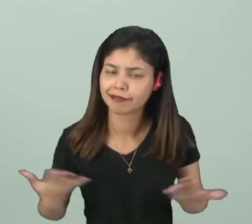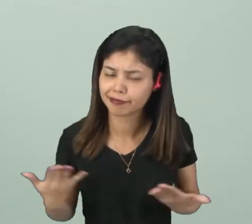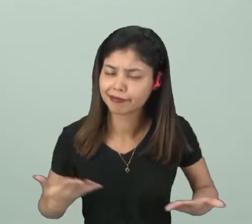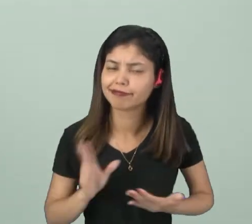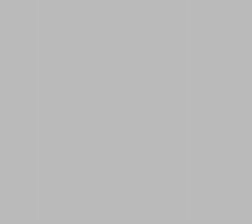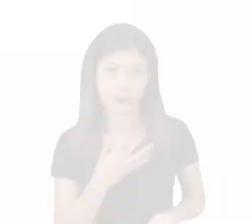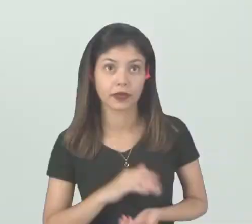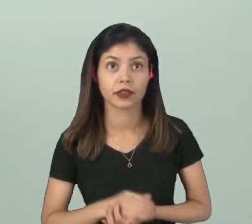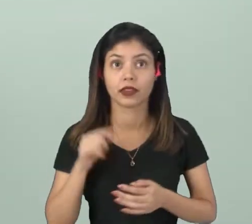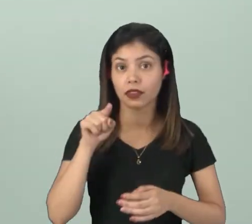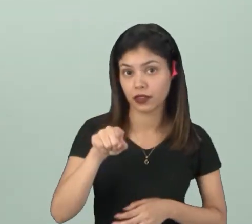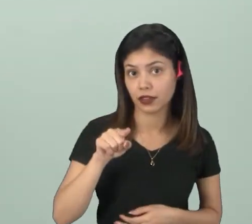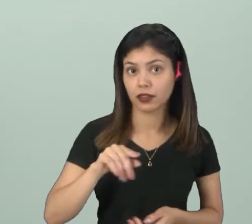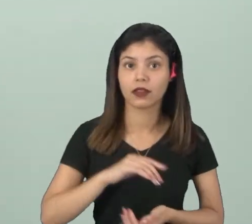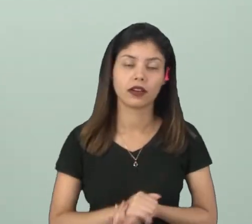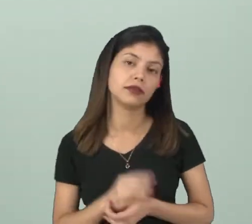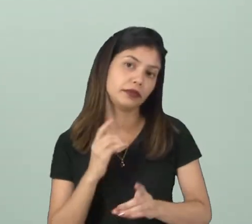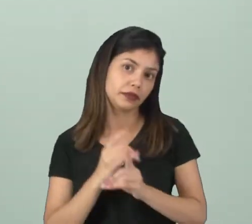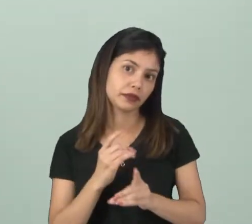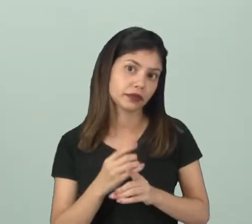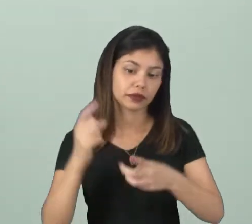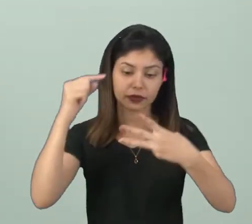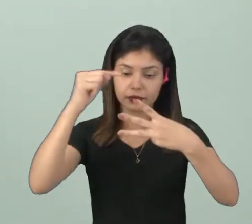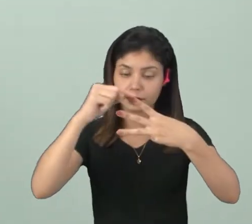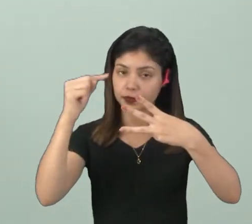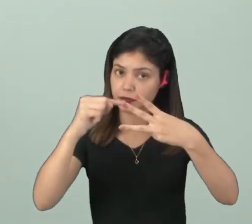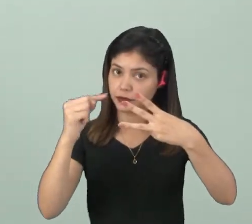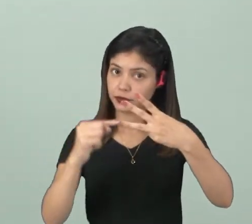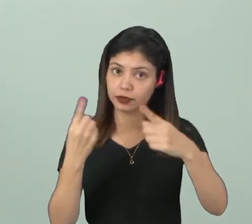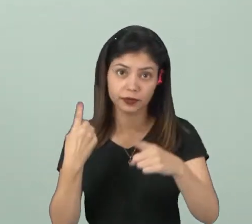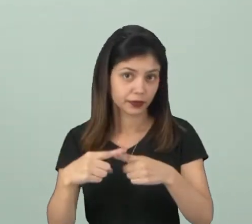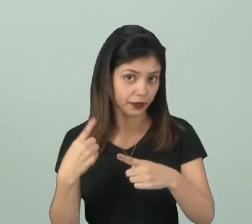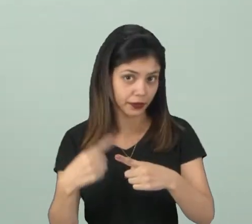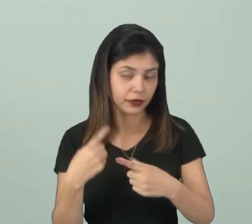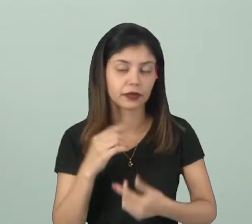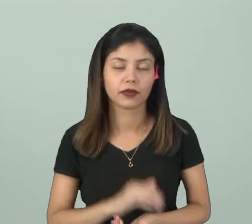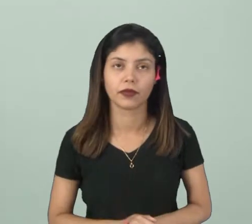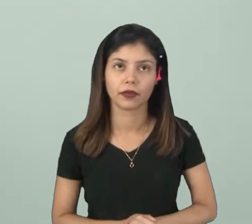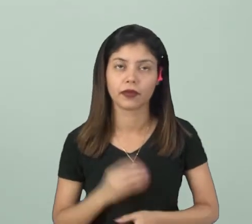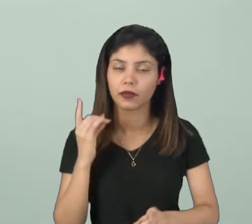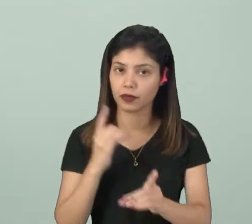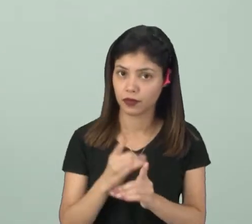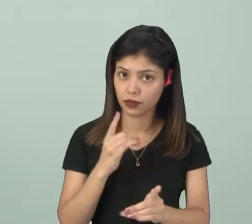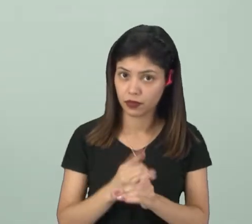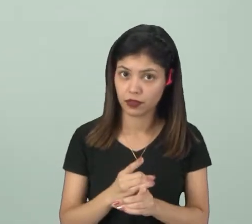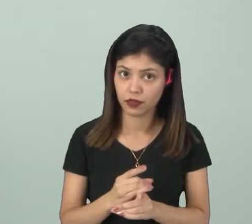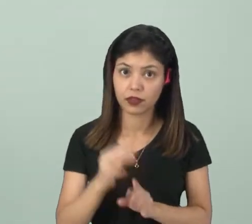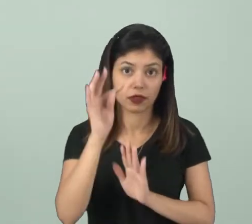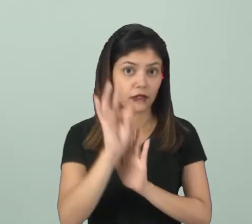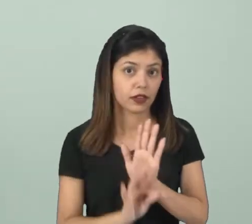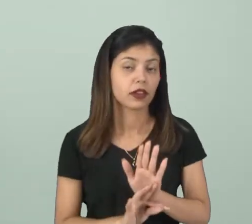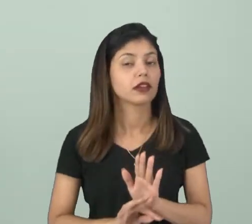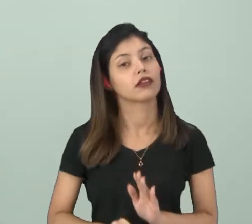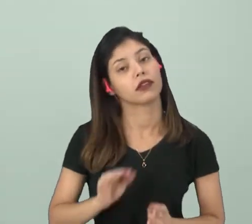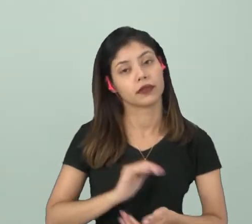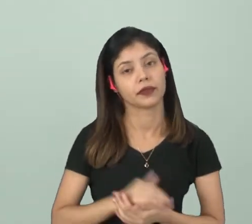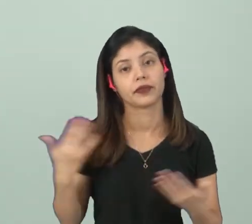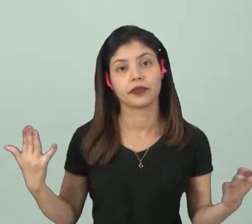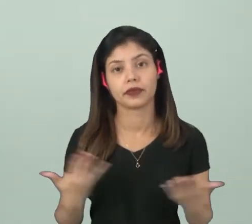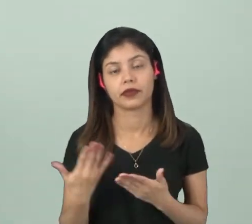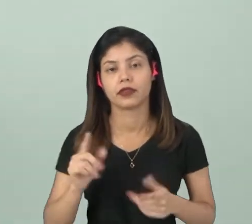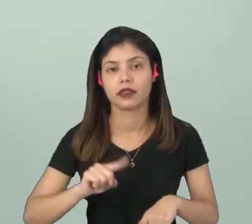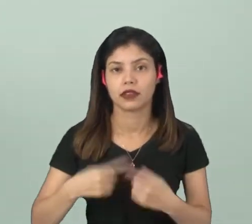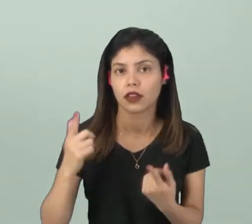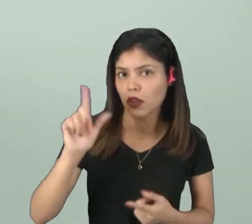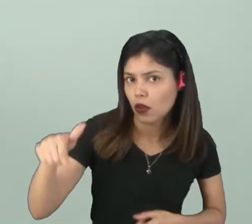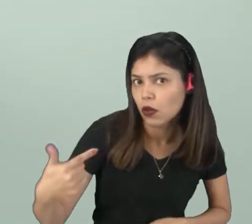agora em diante. Aqui nós encontramos 3 tipos de porquês que foram encontrados no texto. Agora nós vamos